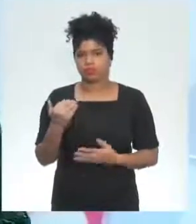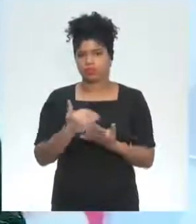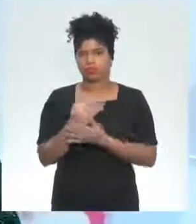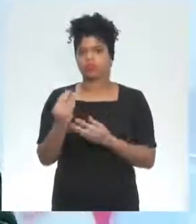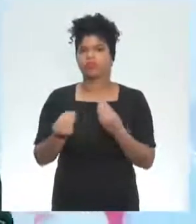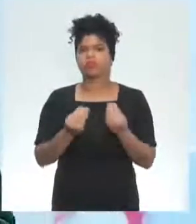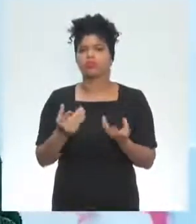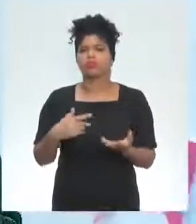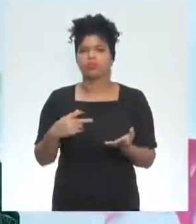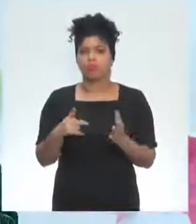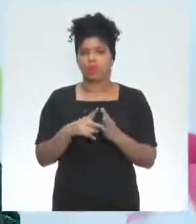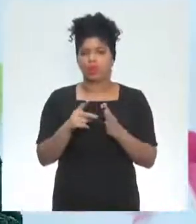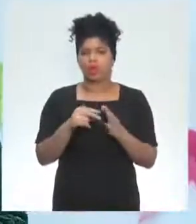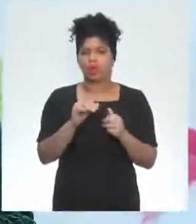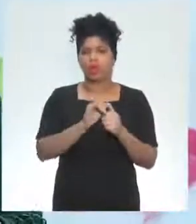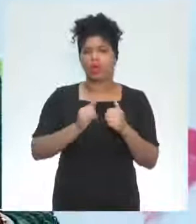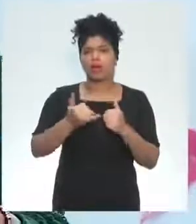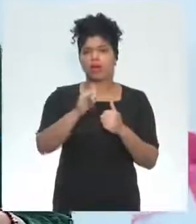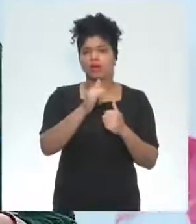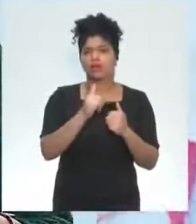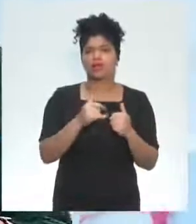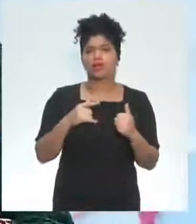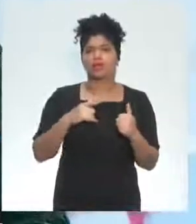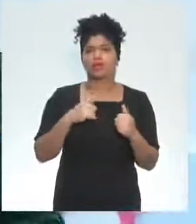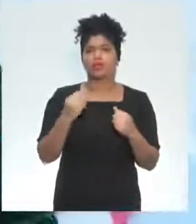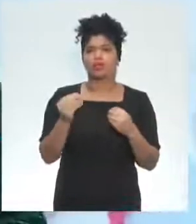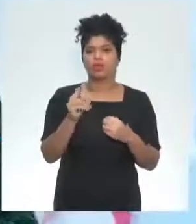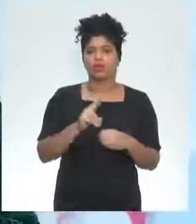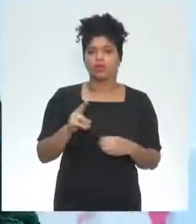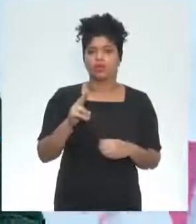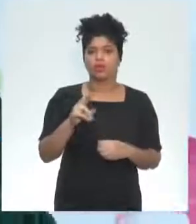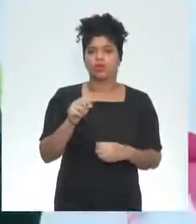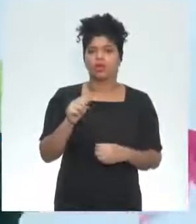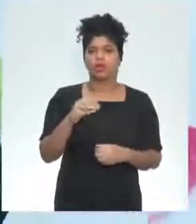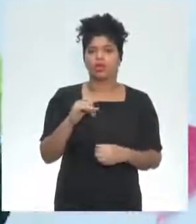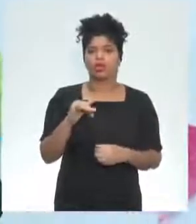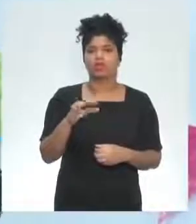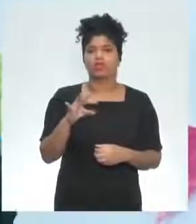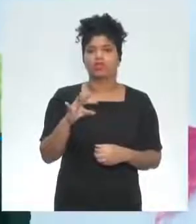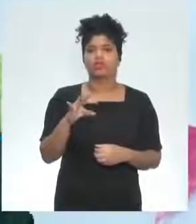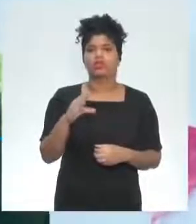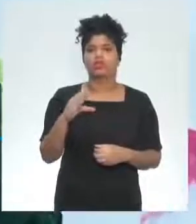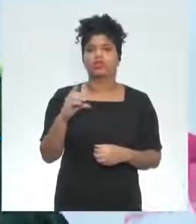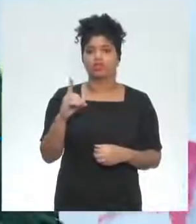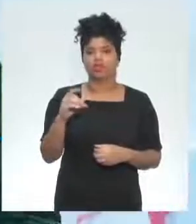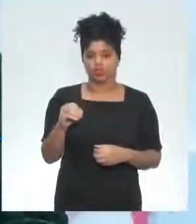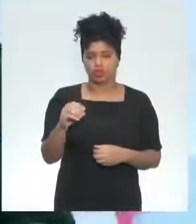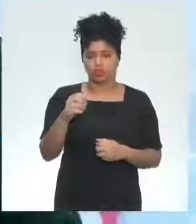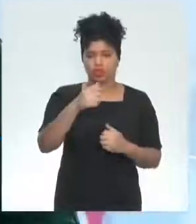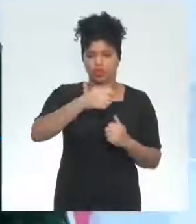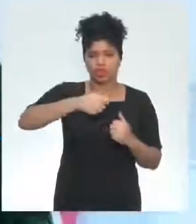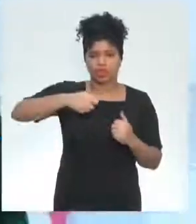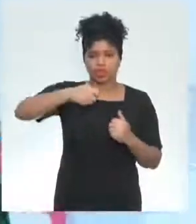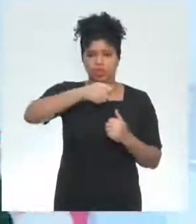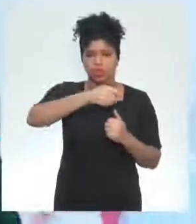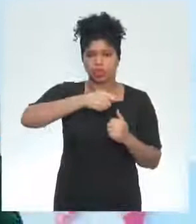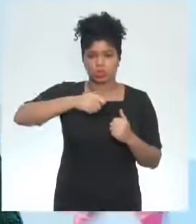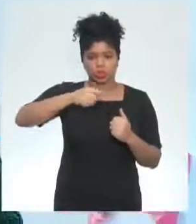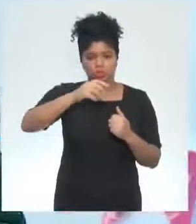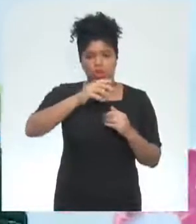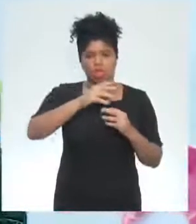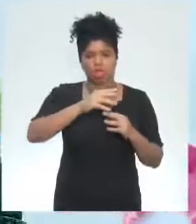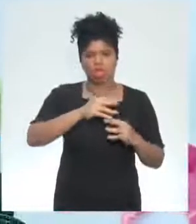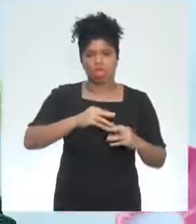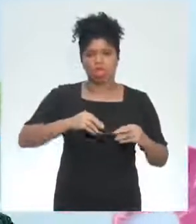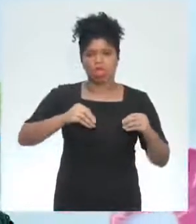a corrosão do metal, né, através de ácido, né, o uso de ácidos e cinzéis para ir fazendo essa conformação. No caso, né,